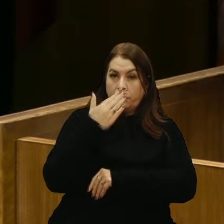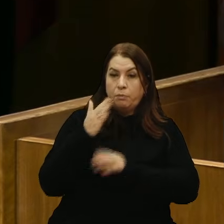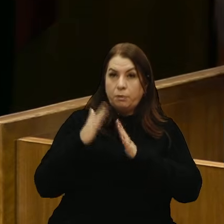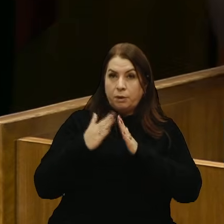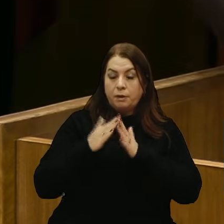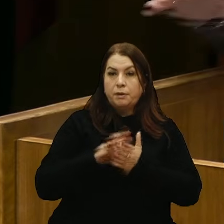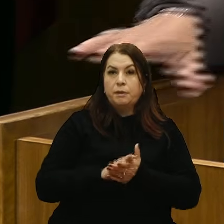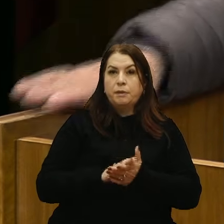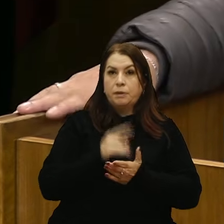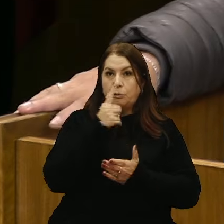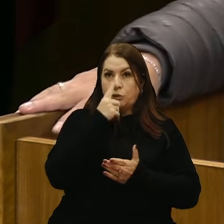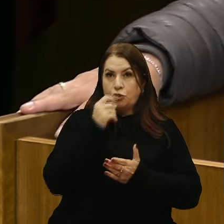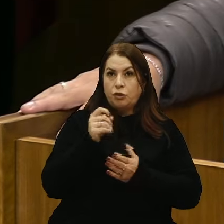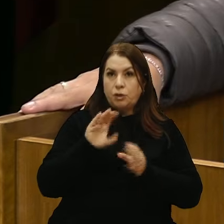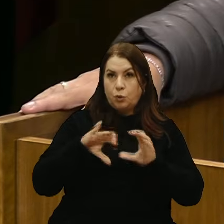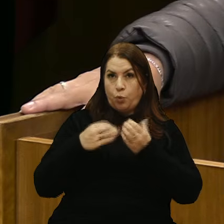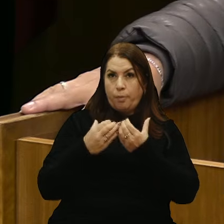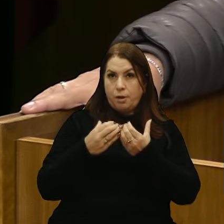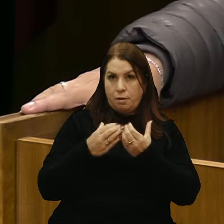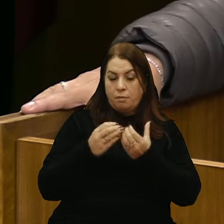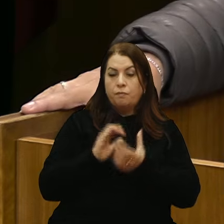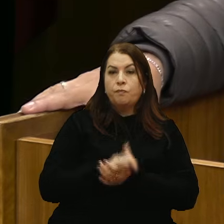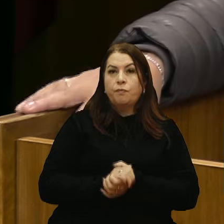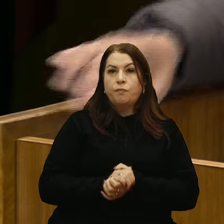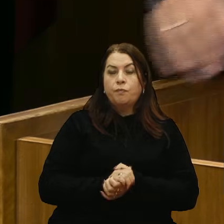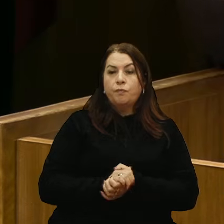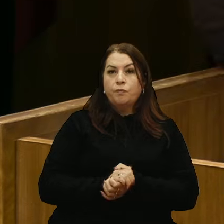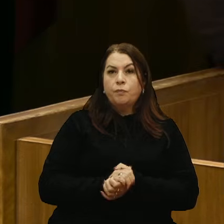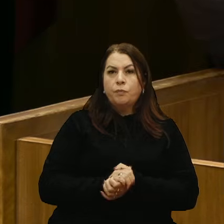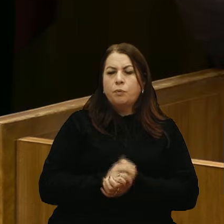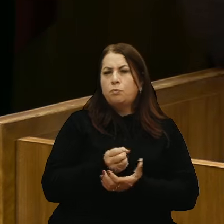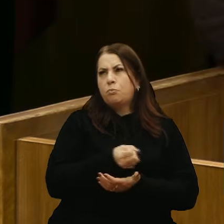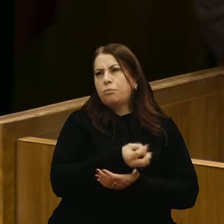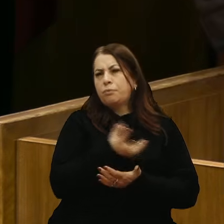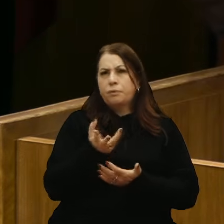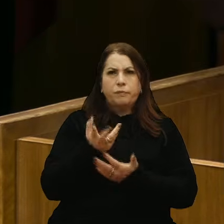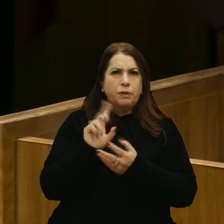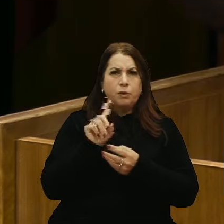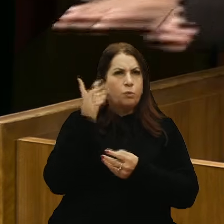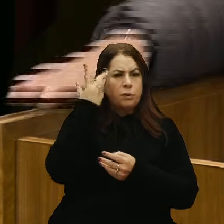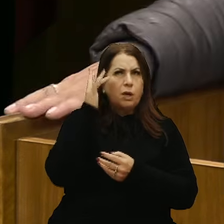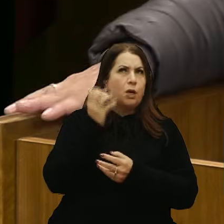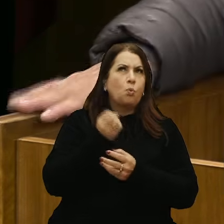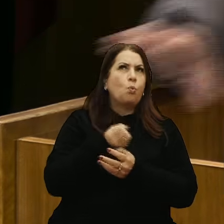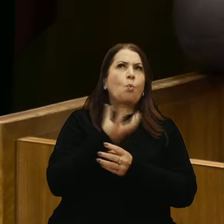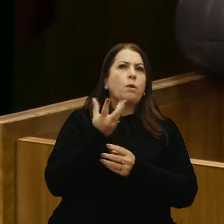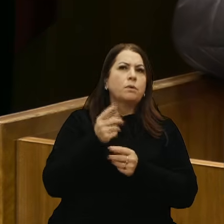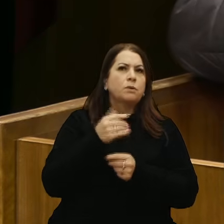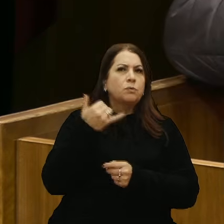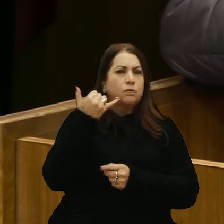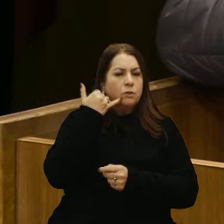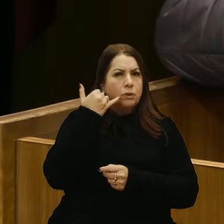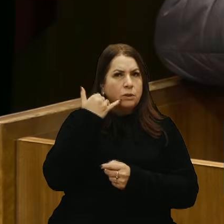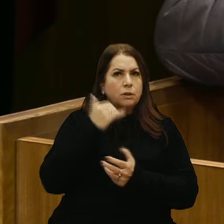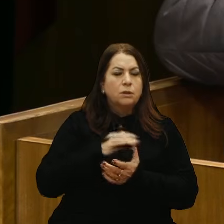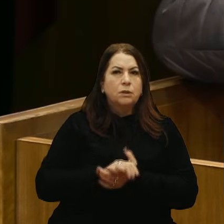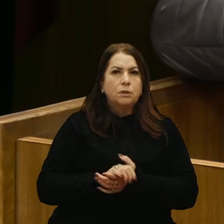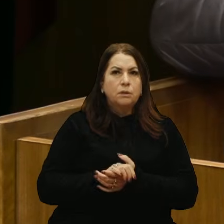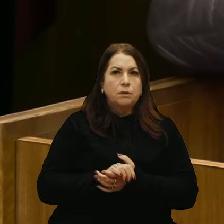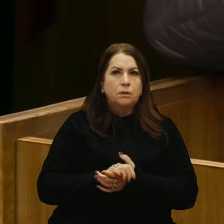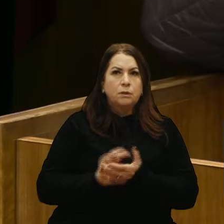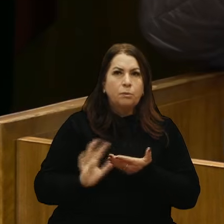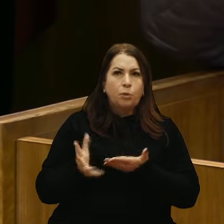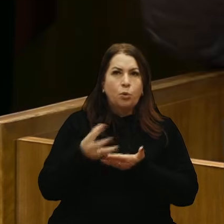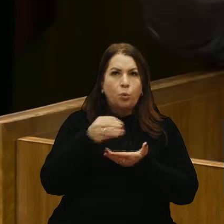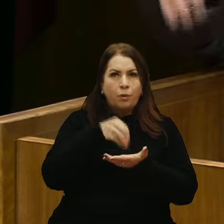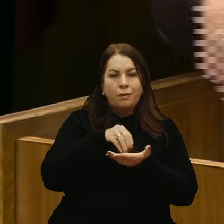casa, tem uma lixeira comunitária e inúmeras vezes, eu não sei contar quantas vezes eu já liguei lá para a